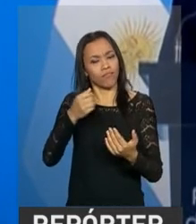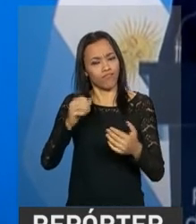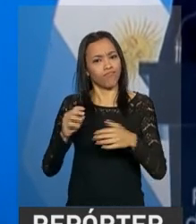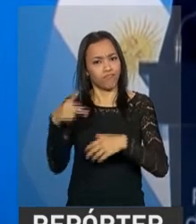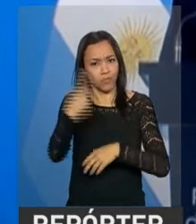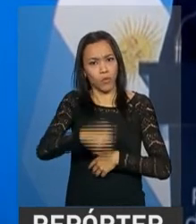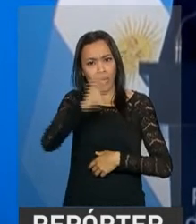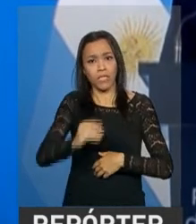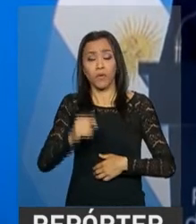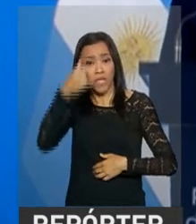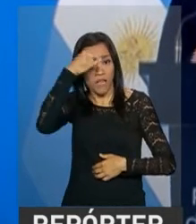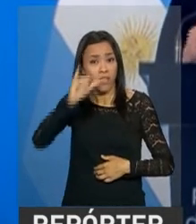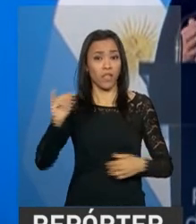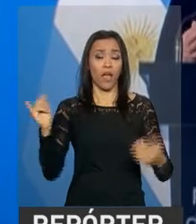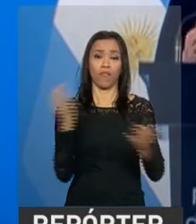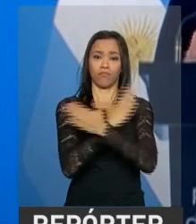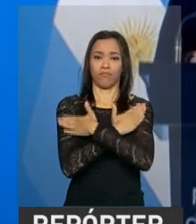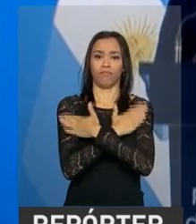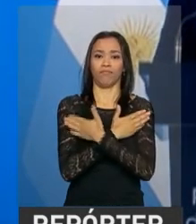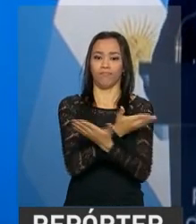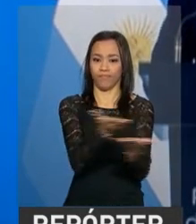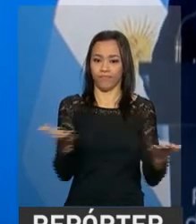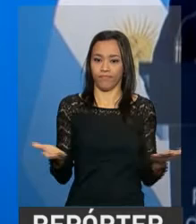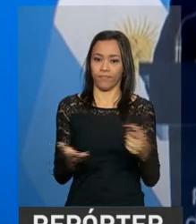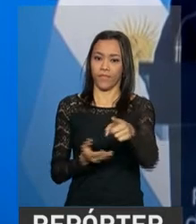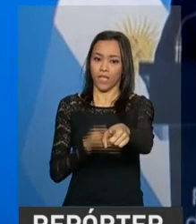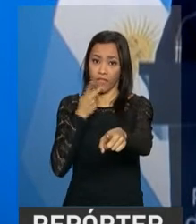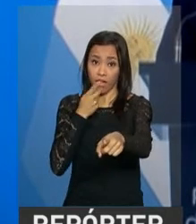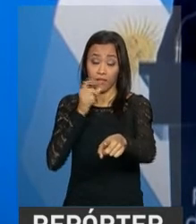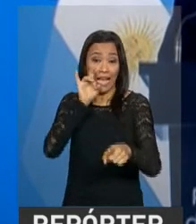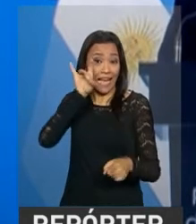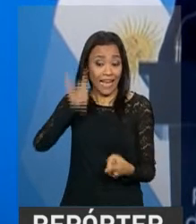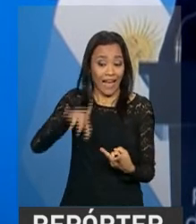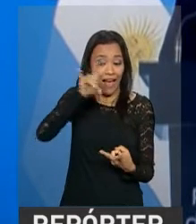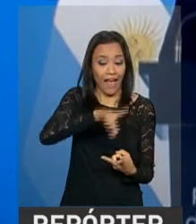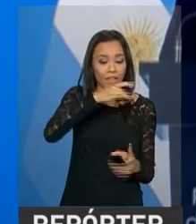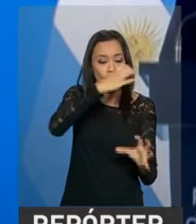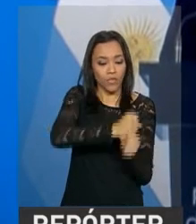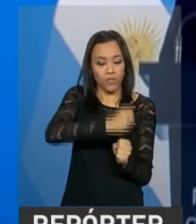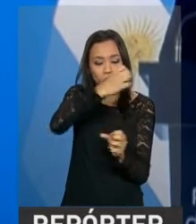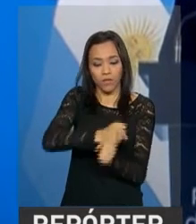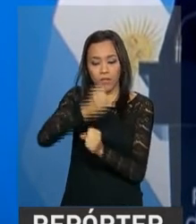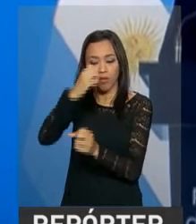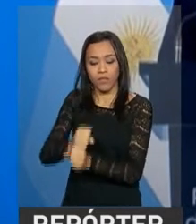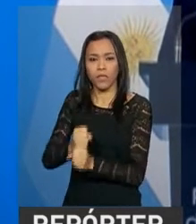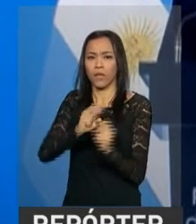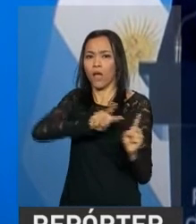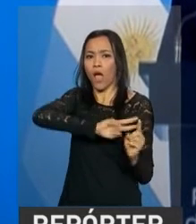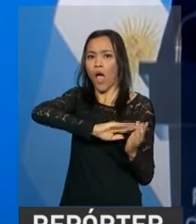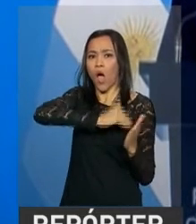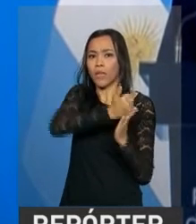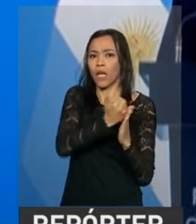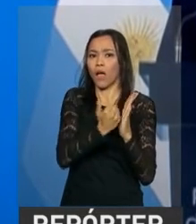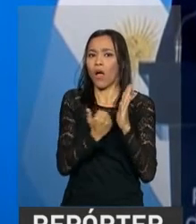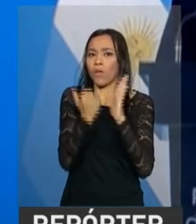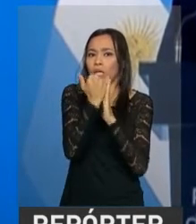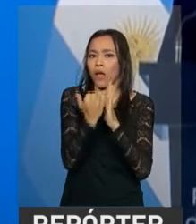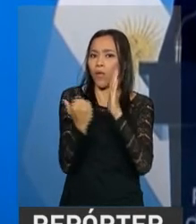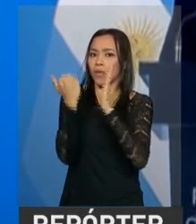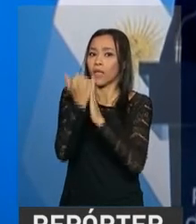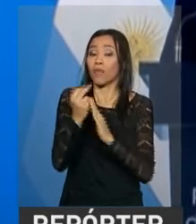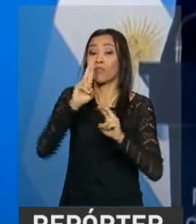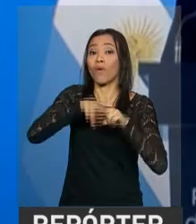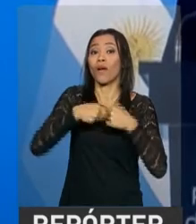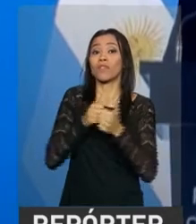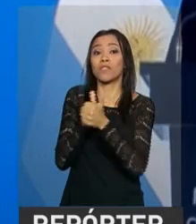combater o desemprego. A cada orçamento, você só pode aumentar as despesas pela inflação do